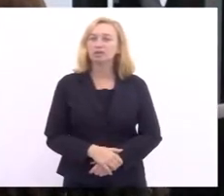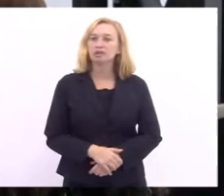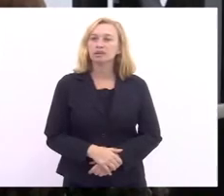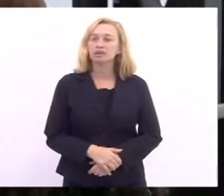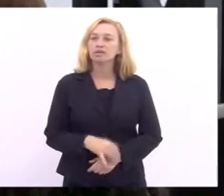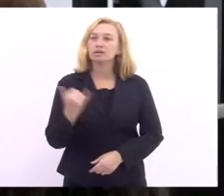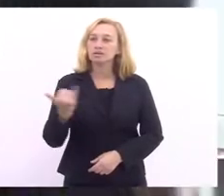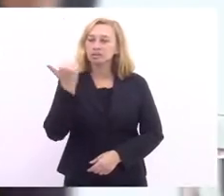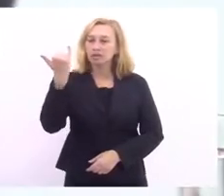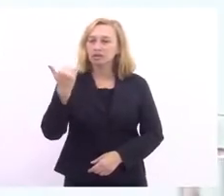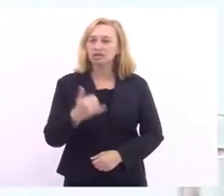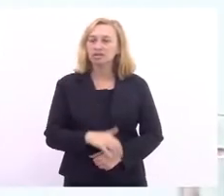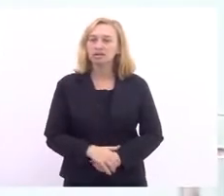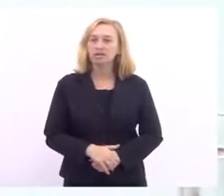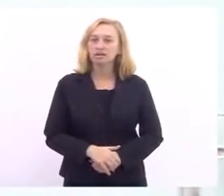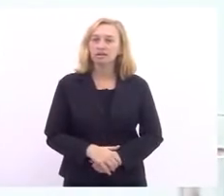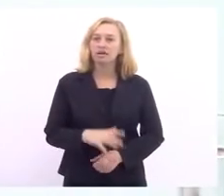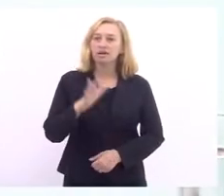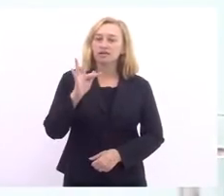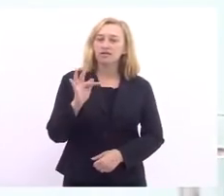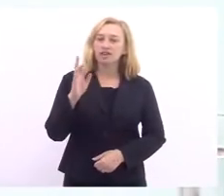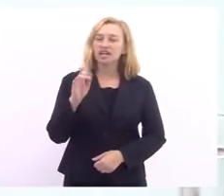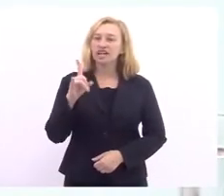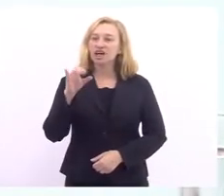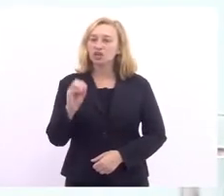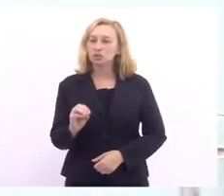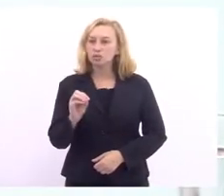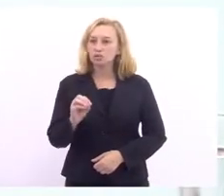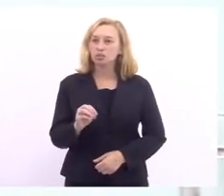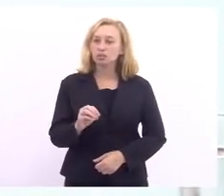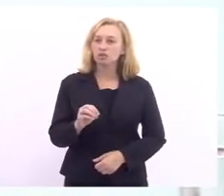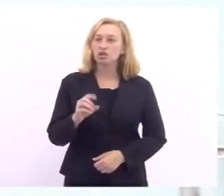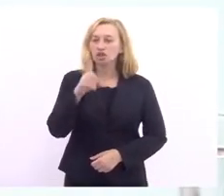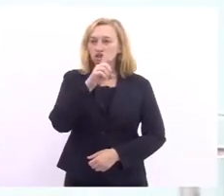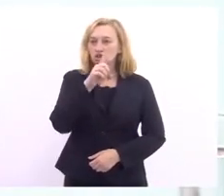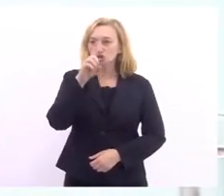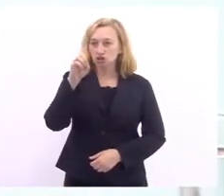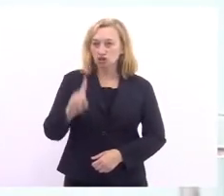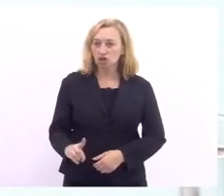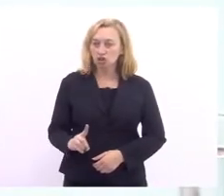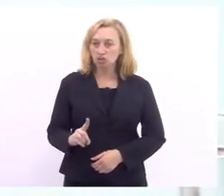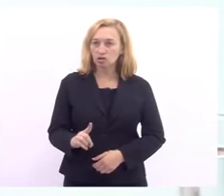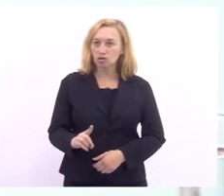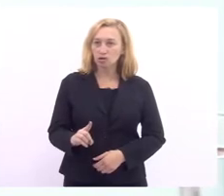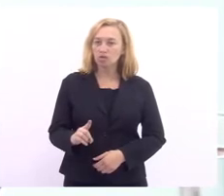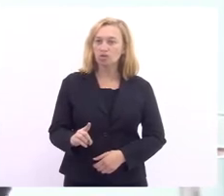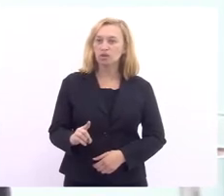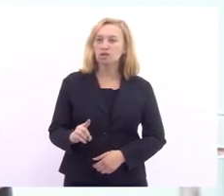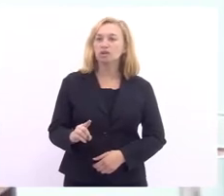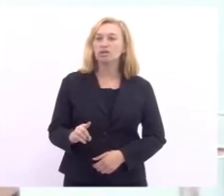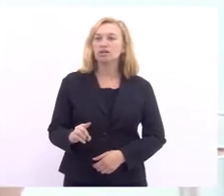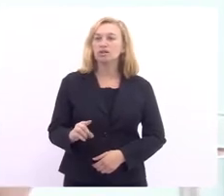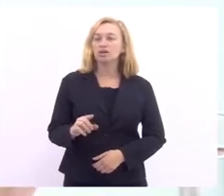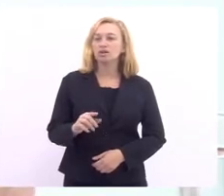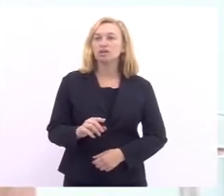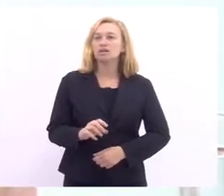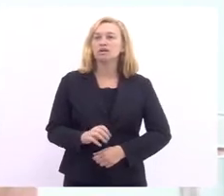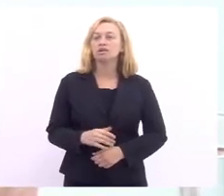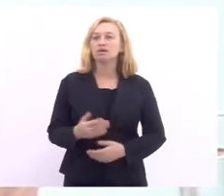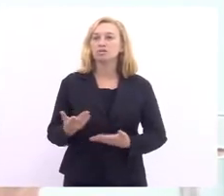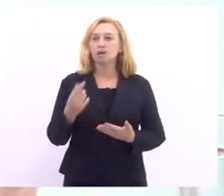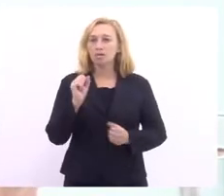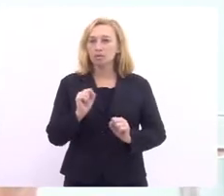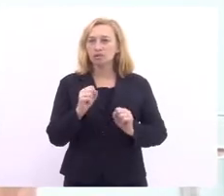importantes é Fernando Souza diretor-executivo da quiprocó filmes Muito obrigado se pudesse